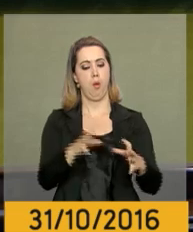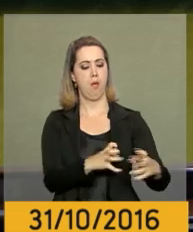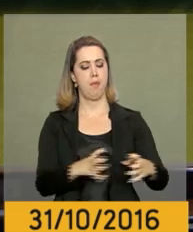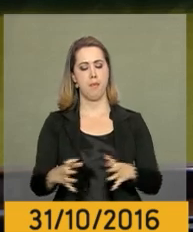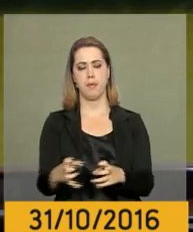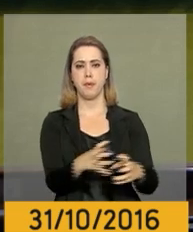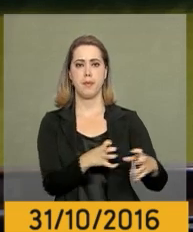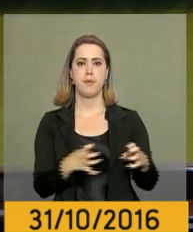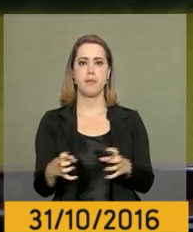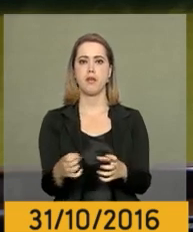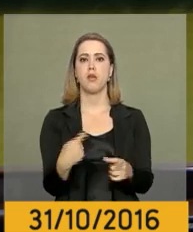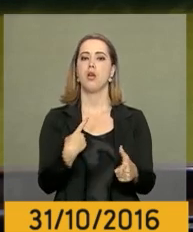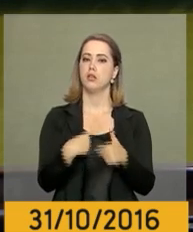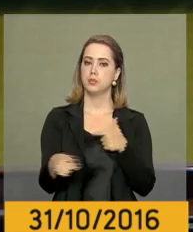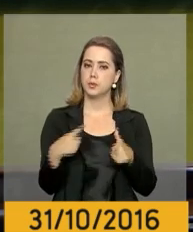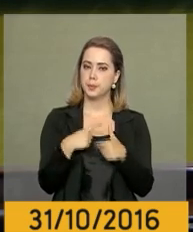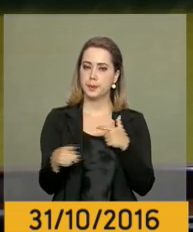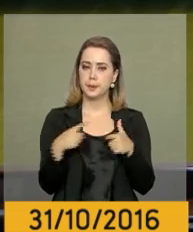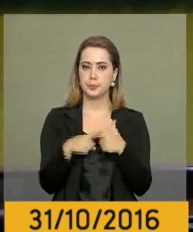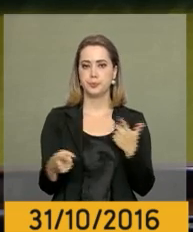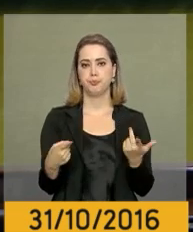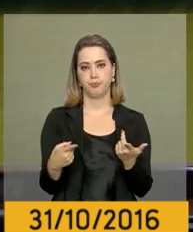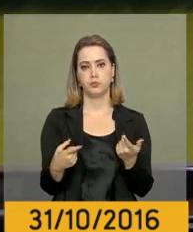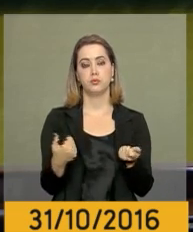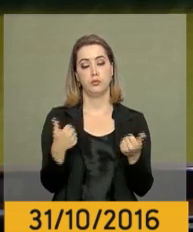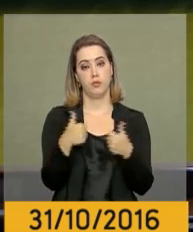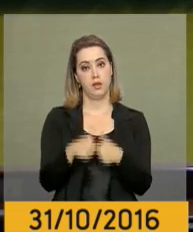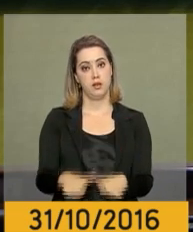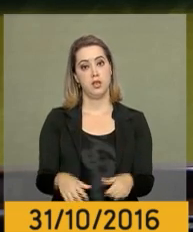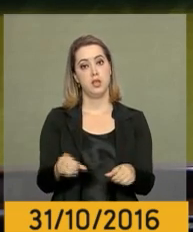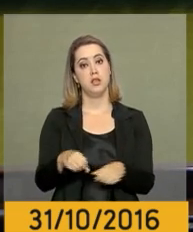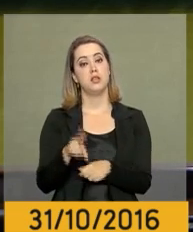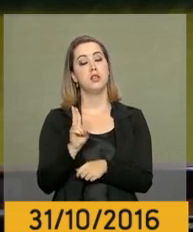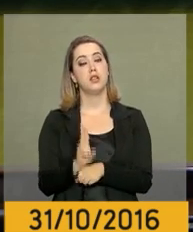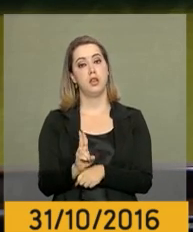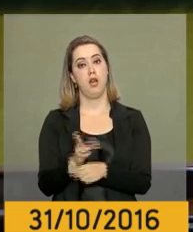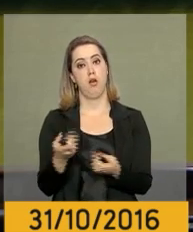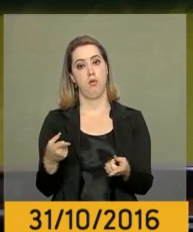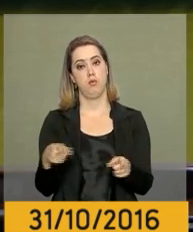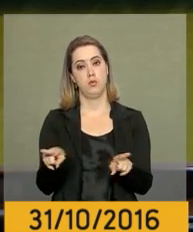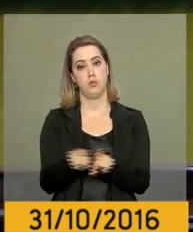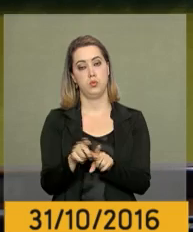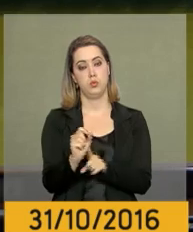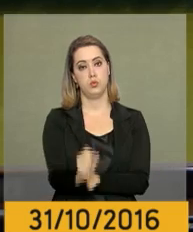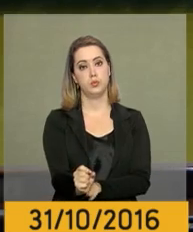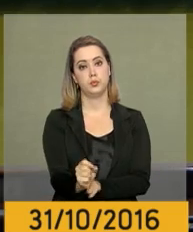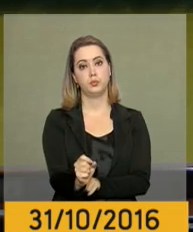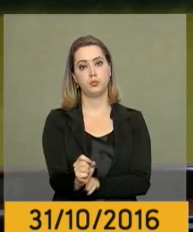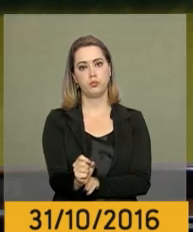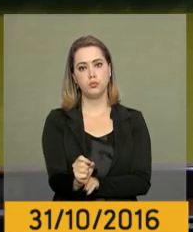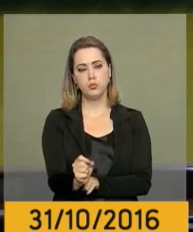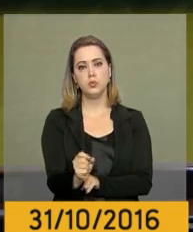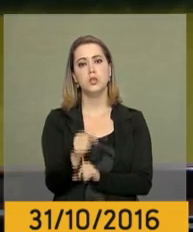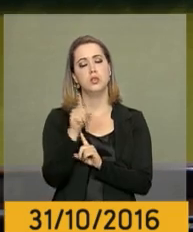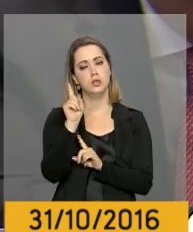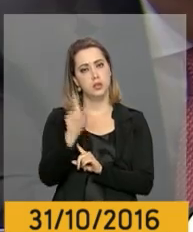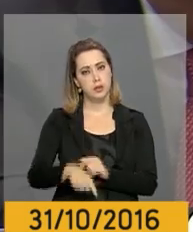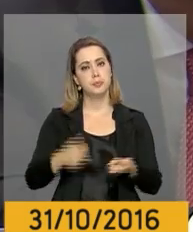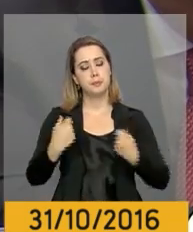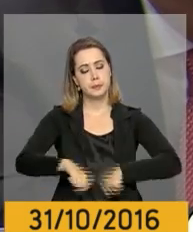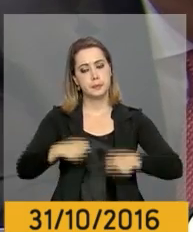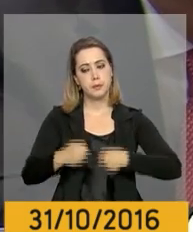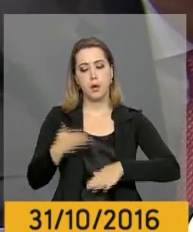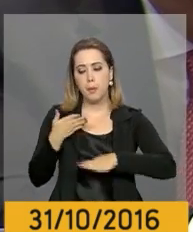Onde existem problemas e e que a presença da Organização das Nações Unidas eh se faz